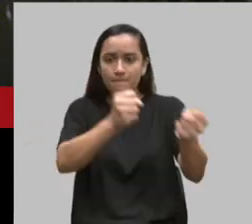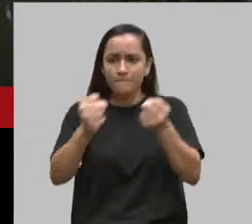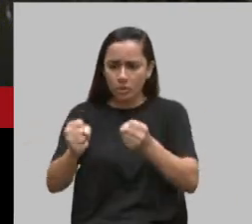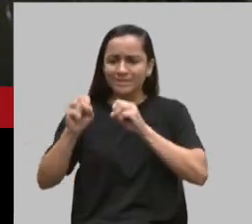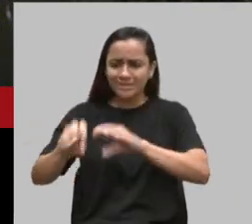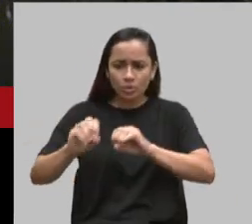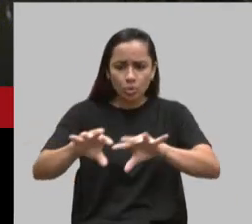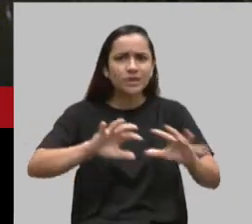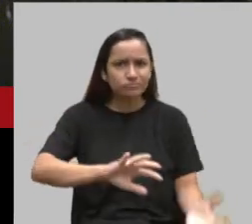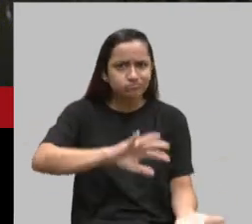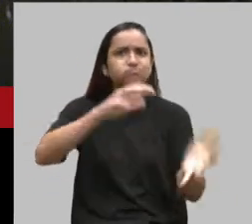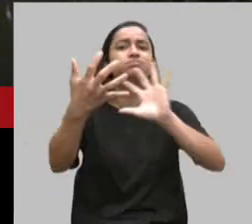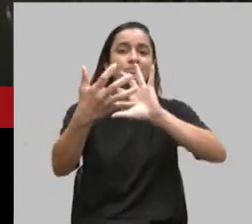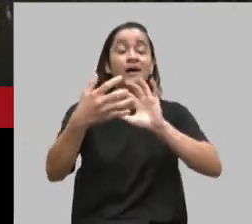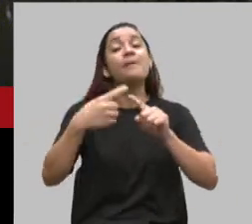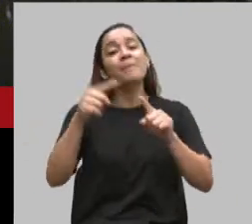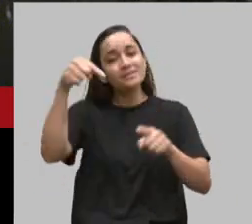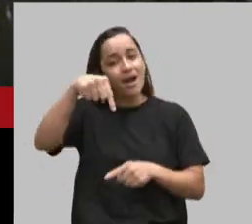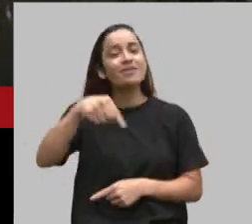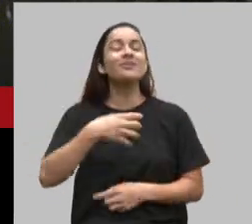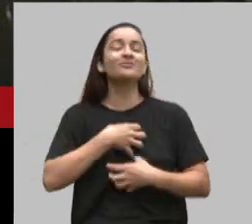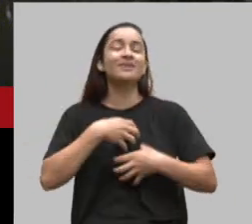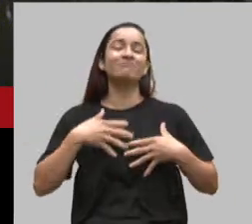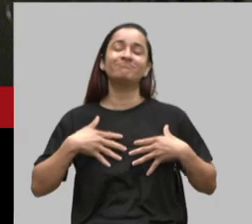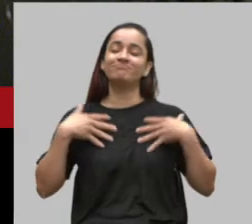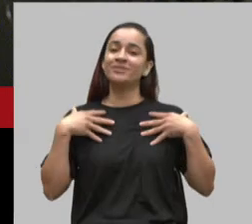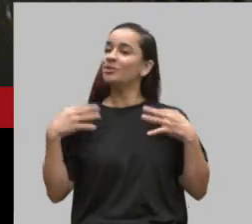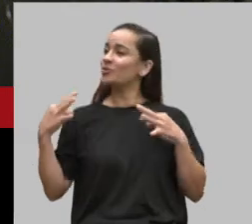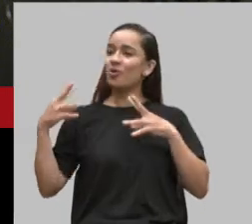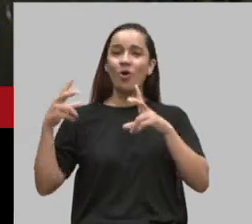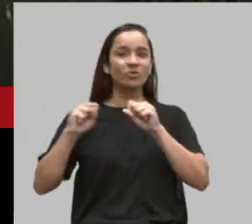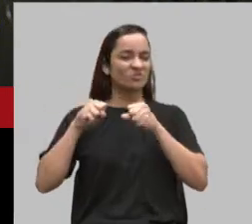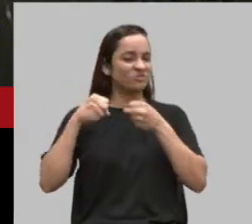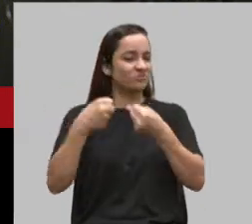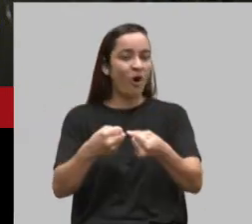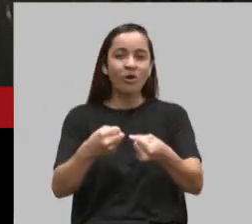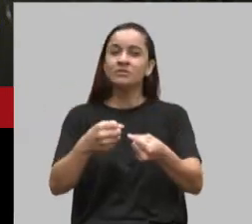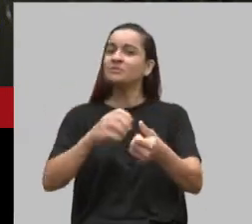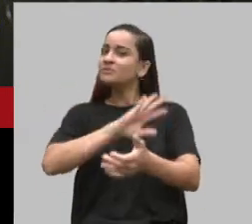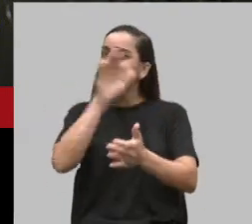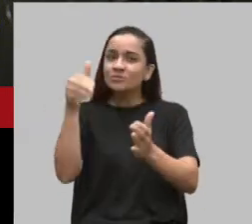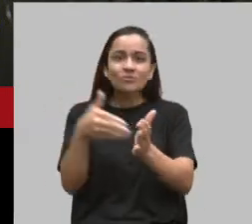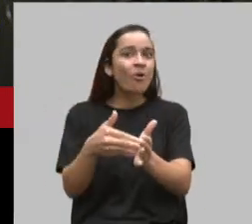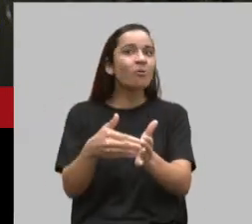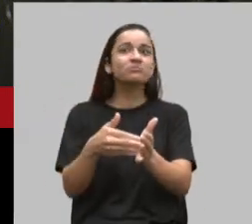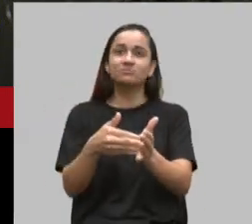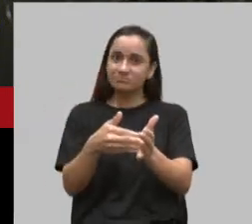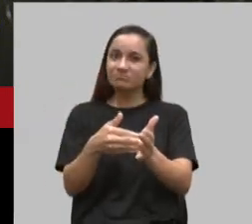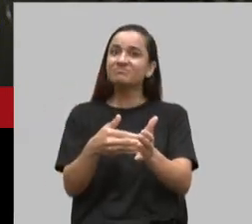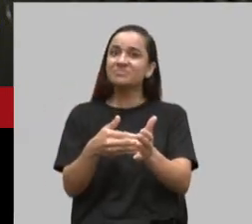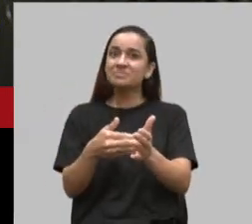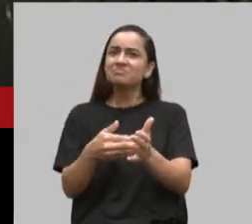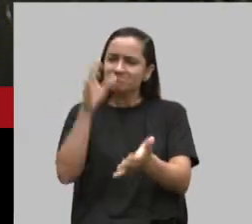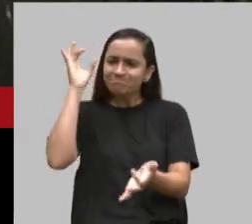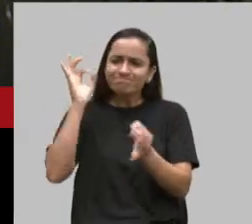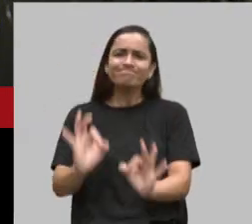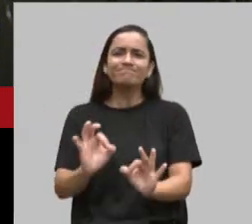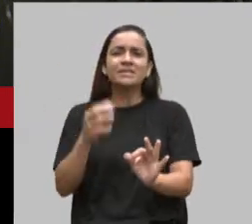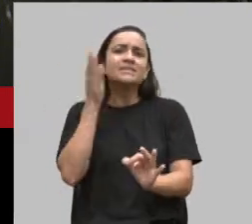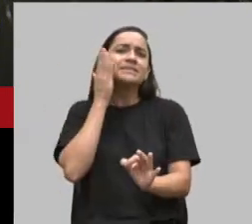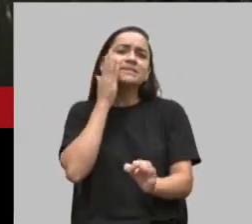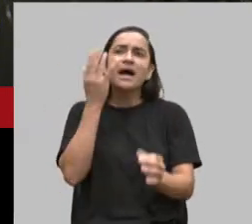fiquei feliz que todos aqui estavam se dedicando Todo mundo estava realmente eh informado do que estava